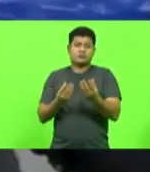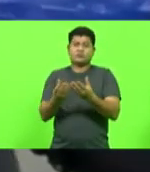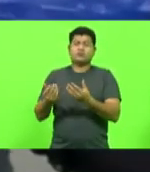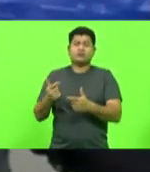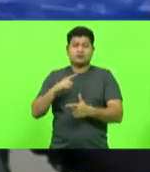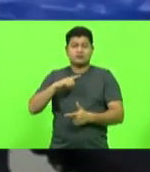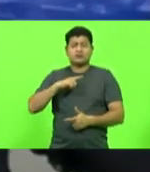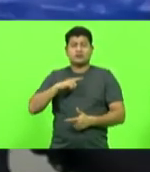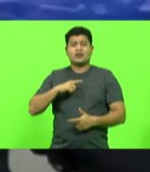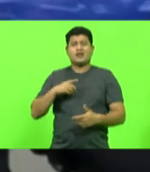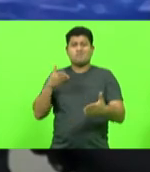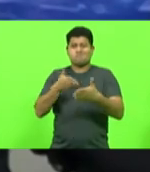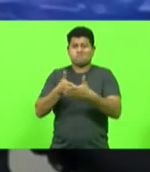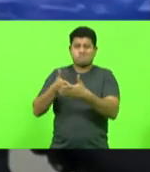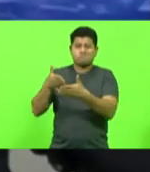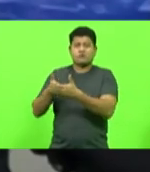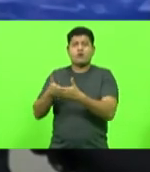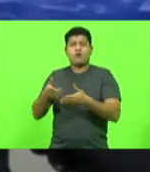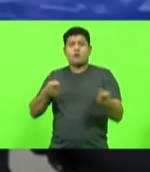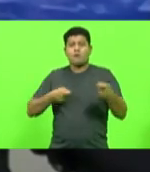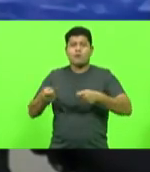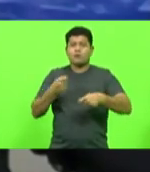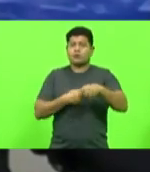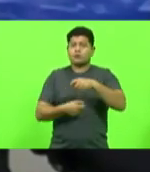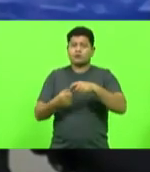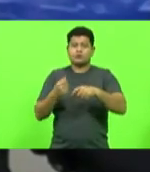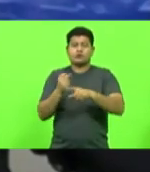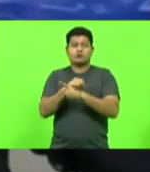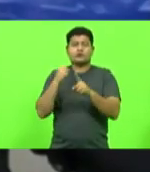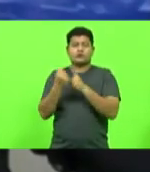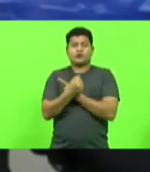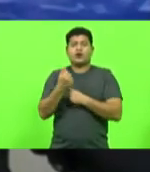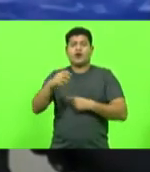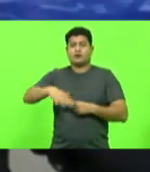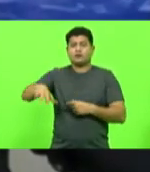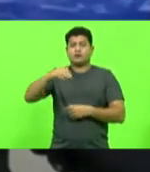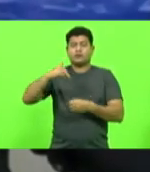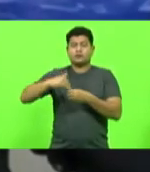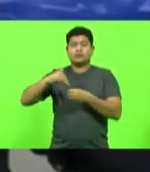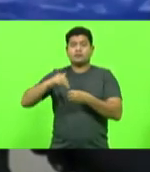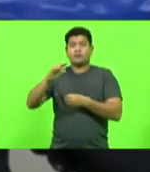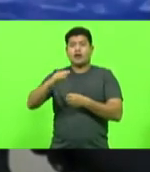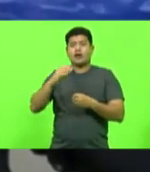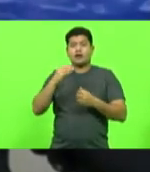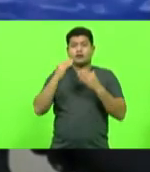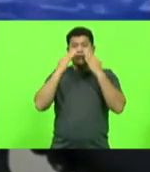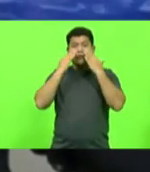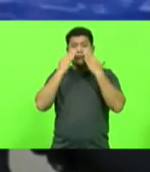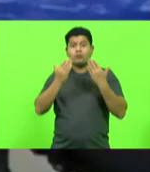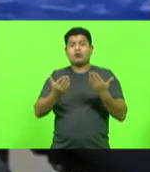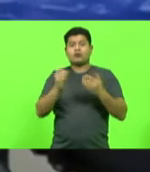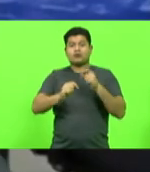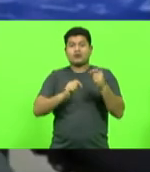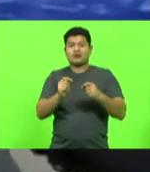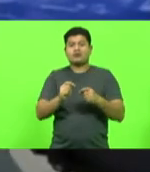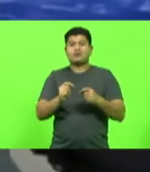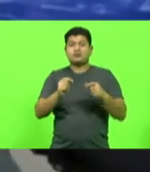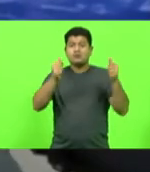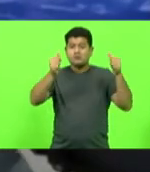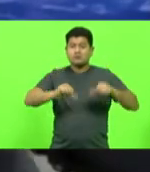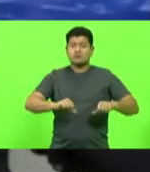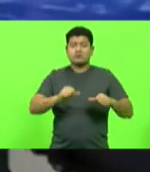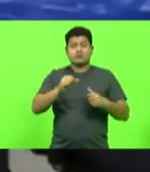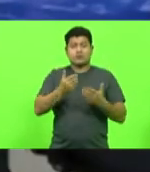do controle social no âmbito municipal, mas que tudo isso é reflexo de uma gestão estadual e a gente precisa ter muita clareza